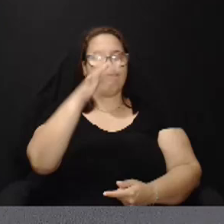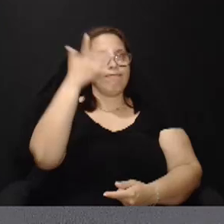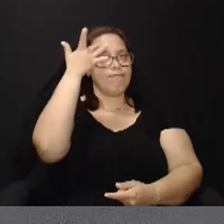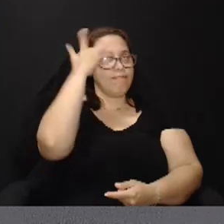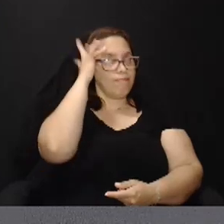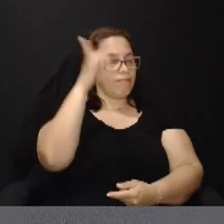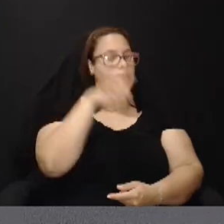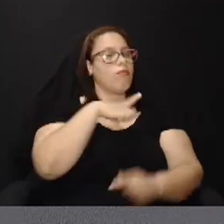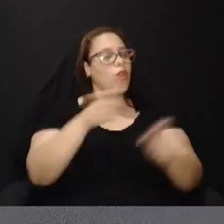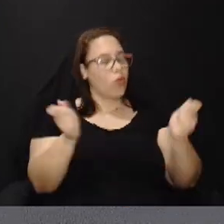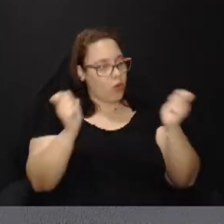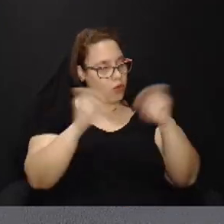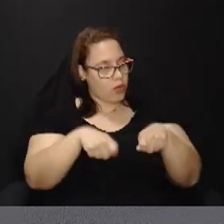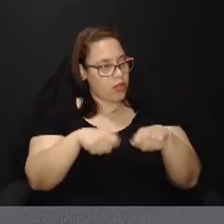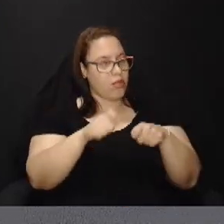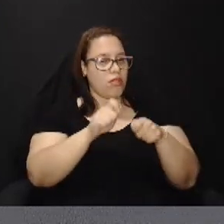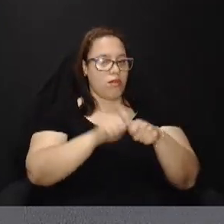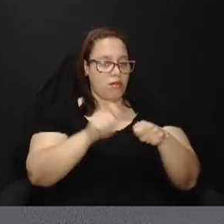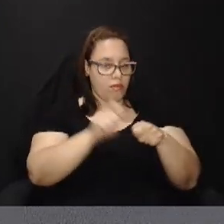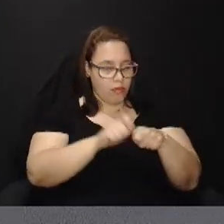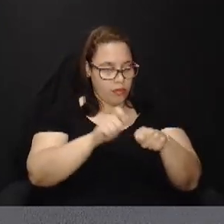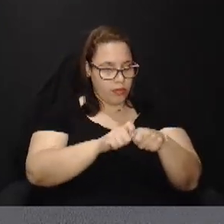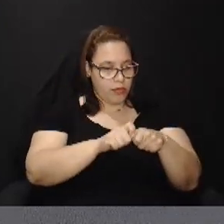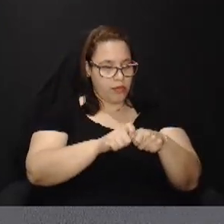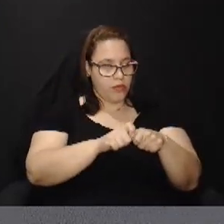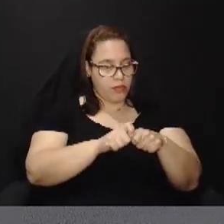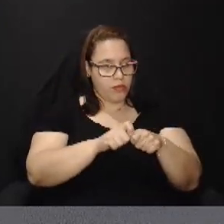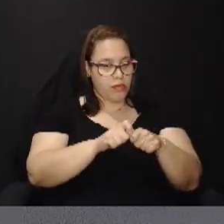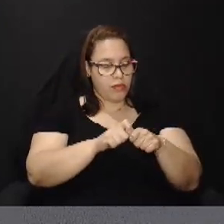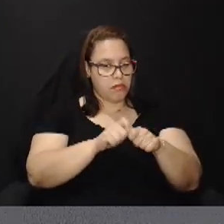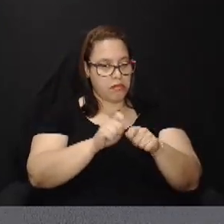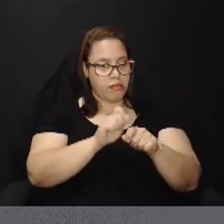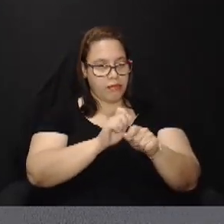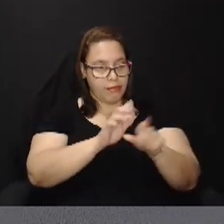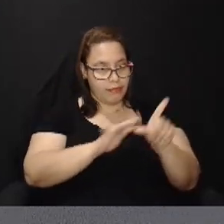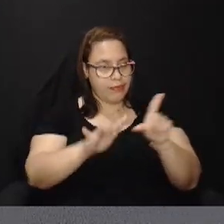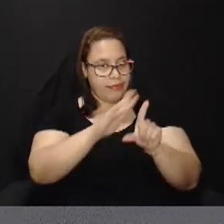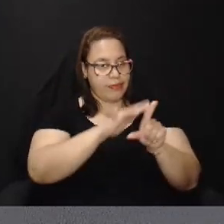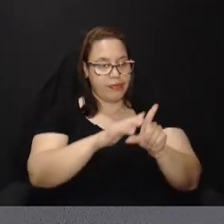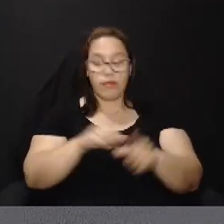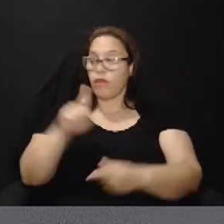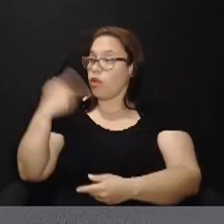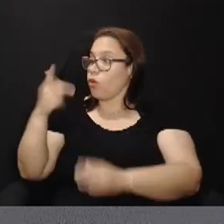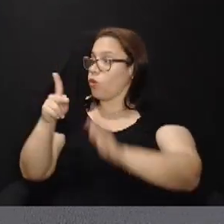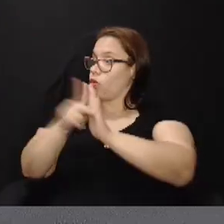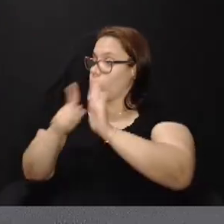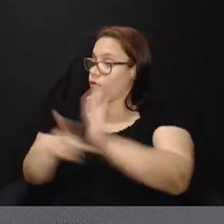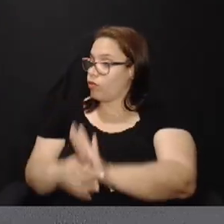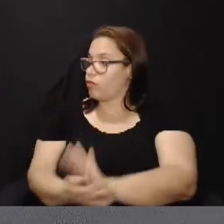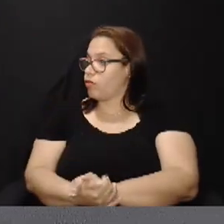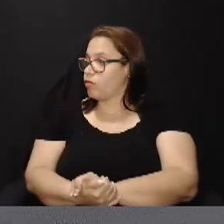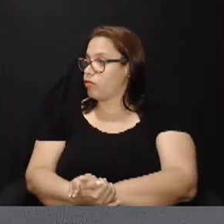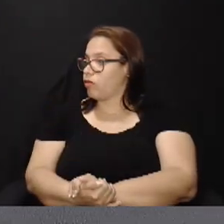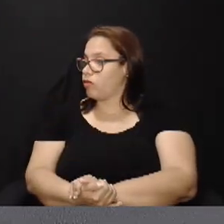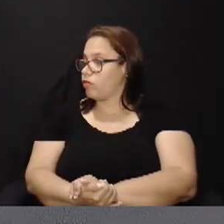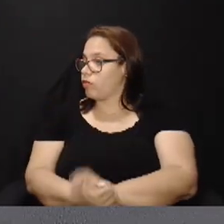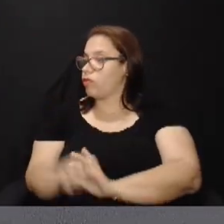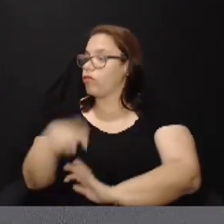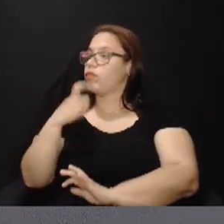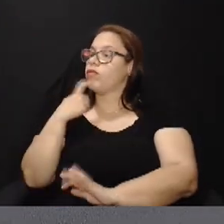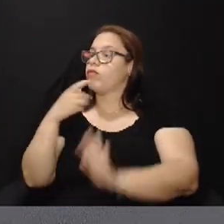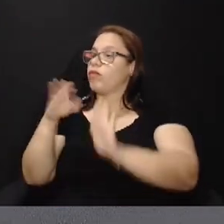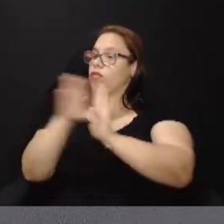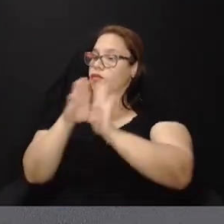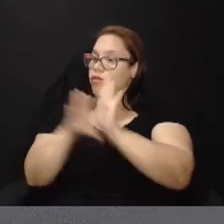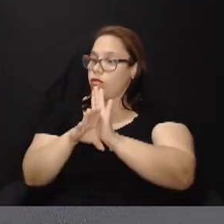possibilidade de se fazer, né, de forma virtual seria fantástico. Um outro projeto aqui, vereador, que institui aqui em Campinas o programa de fornecimento